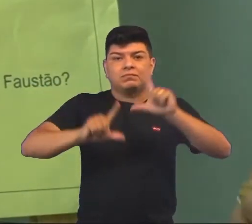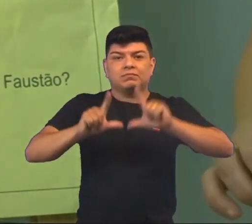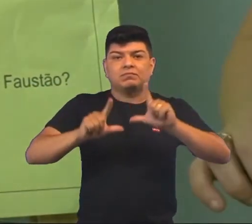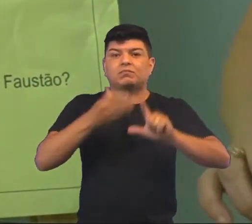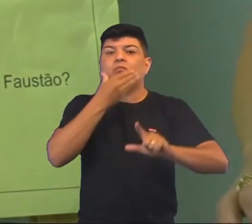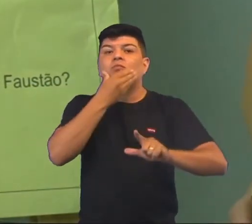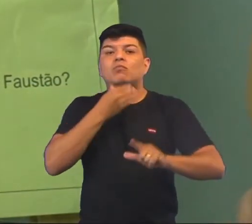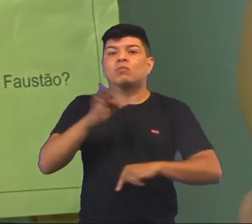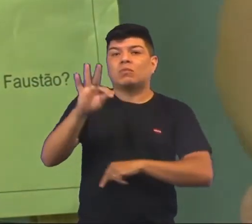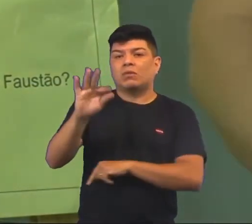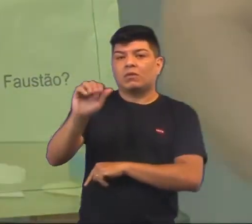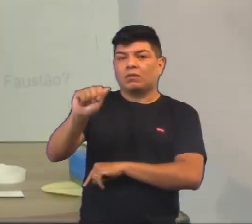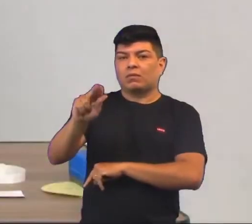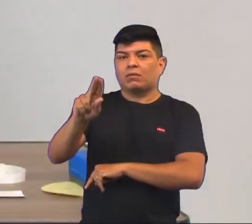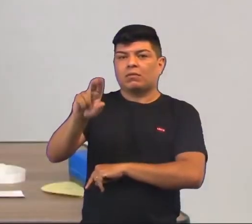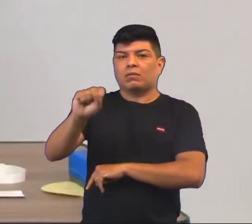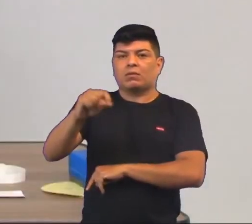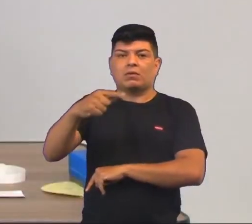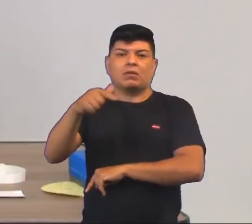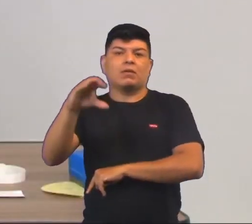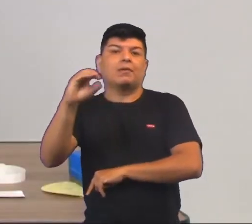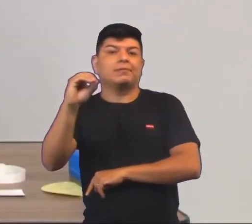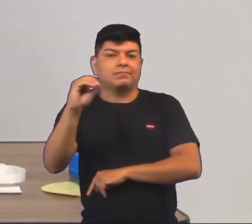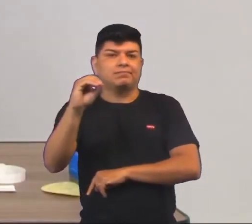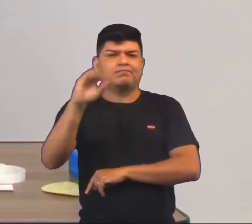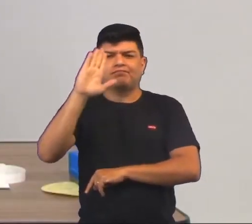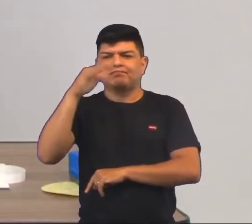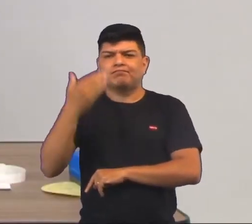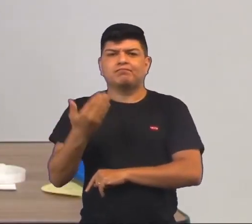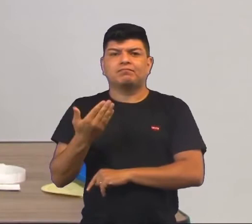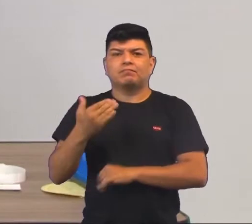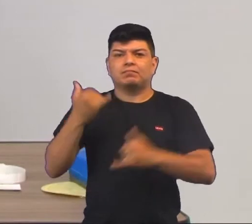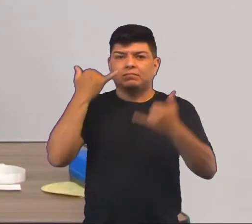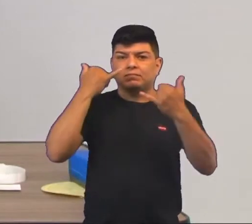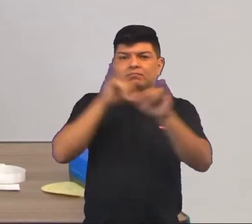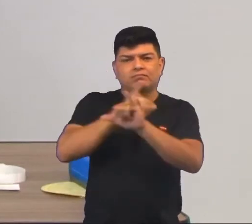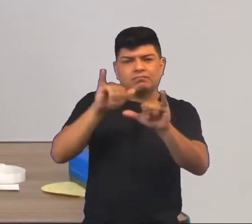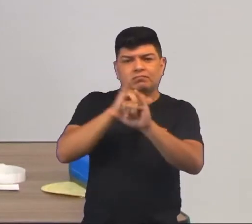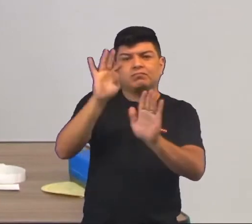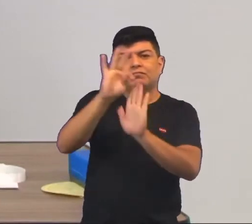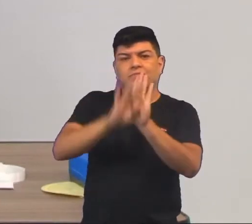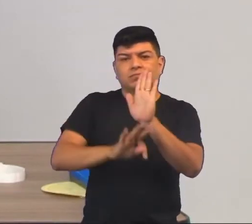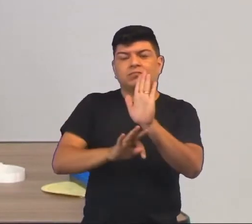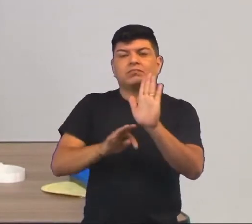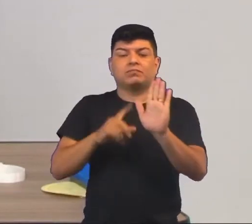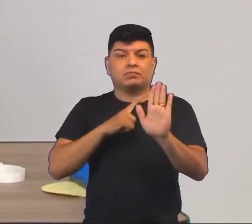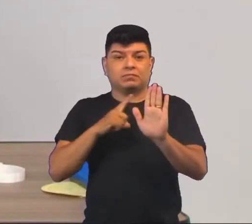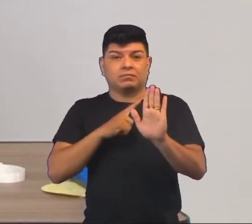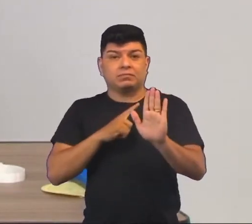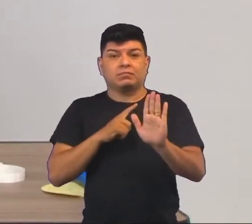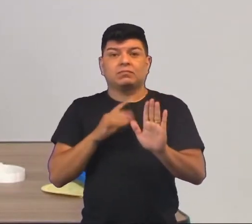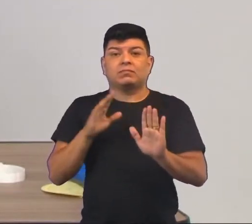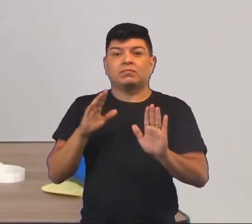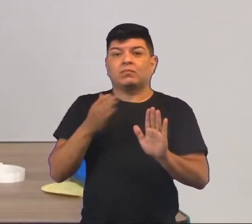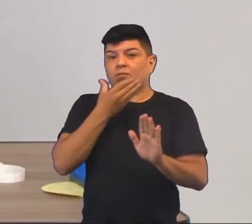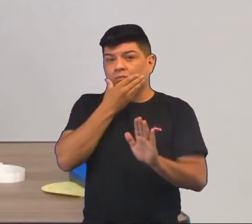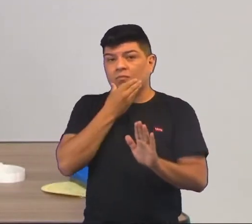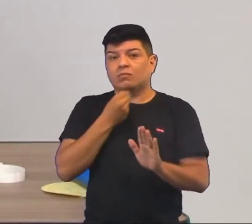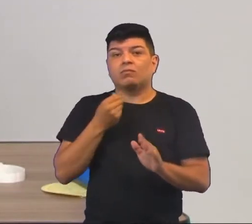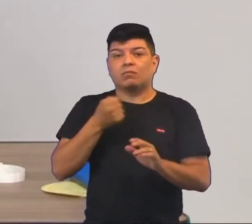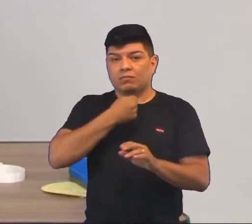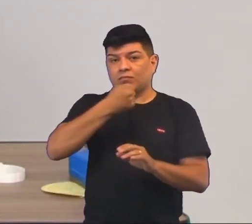Faustão? Ela fez um elogio lá na notícia. Se a gente observar no texto que nós lemos, ela fez um elogio